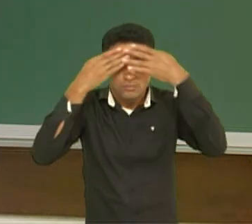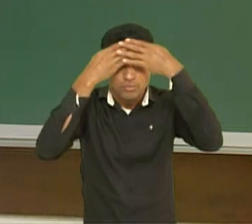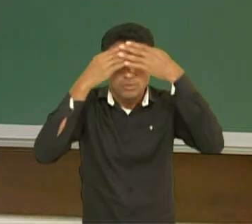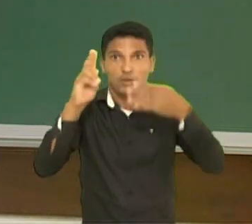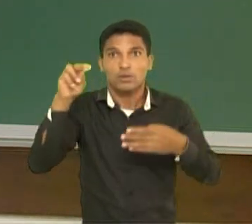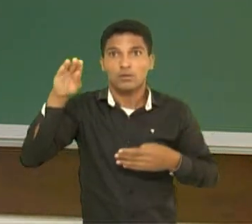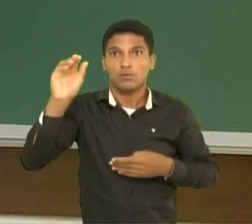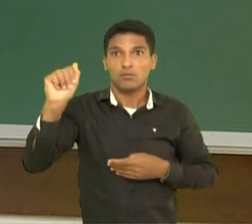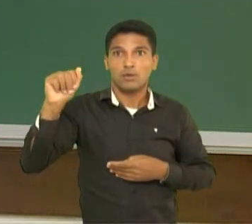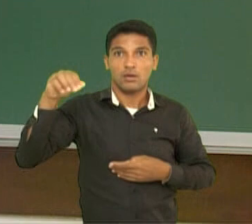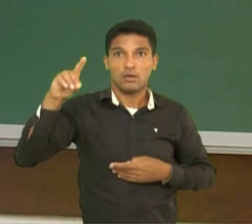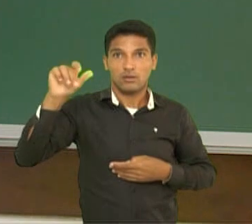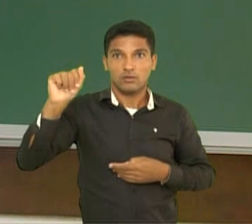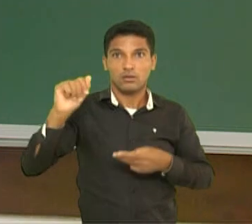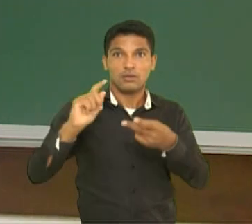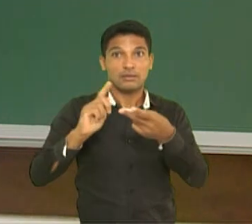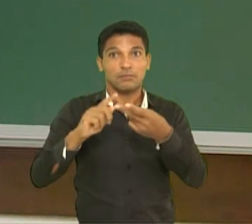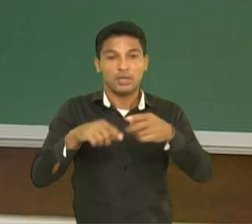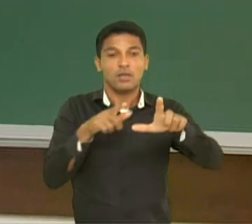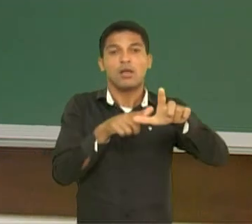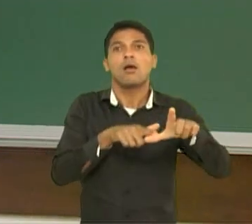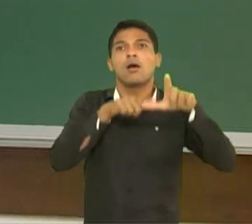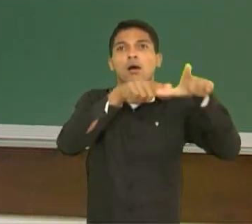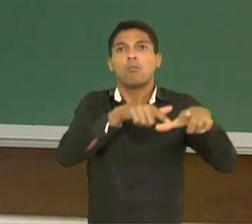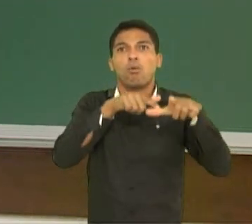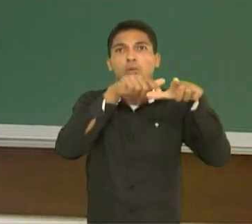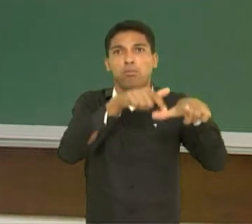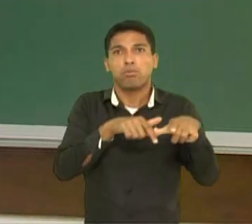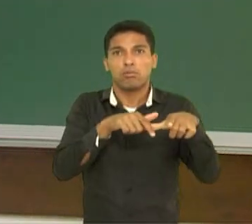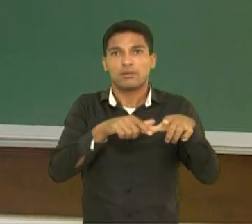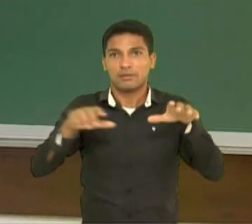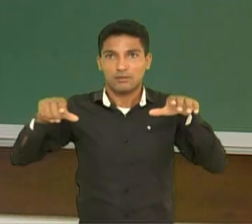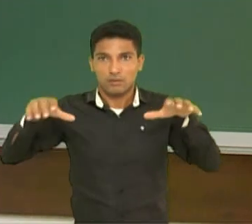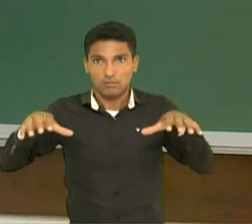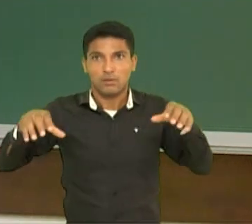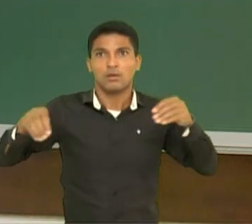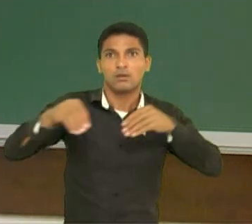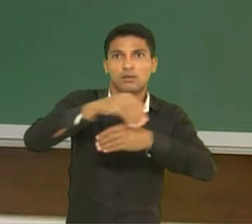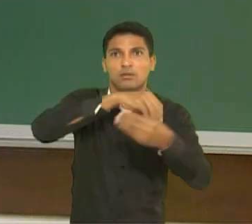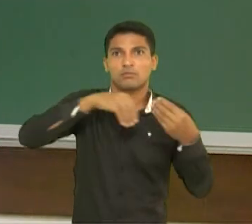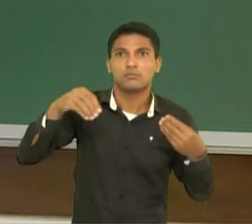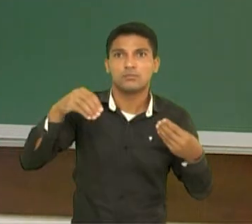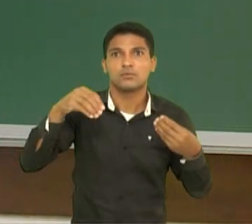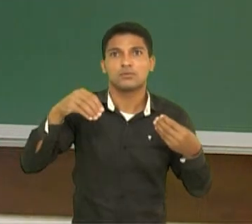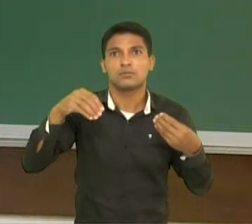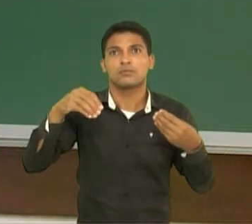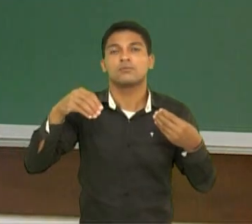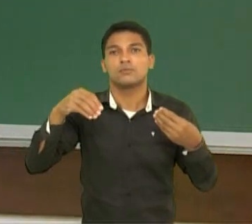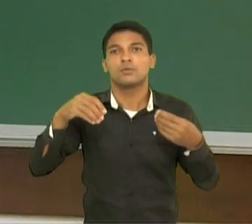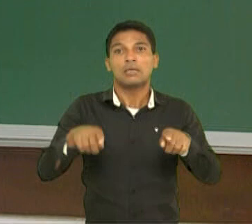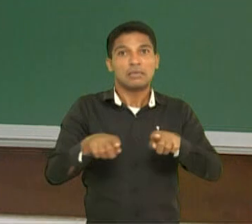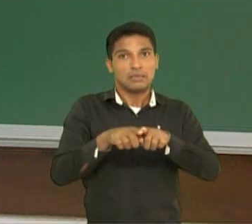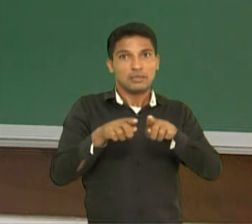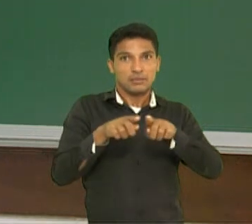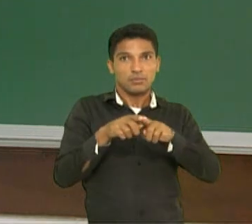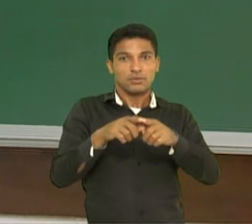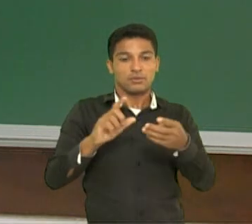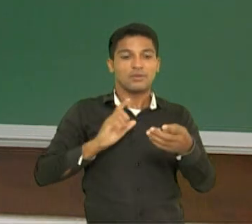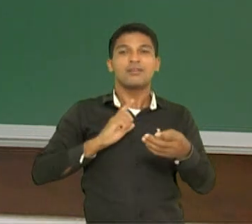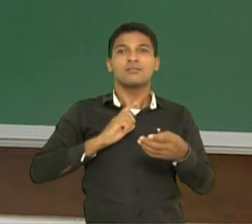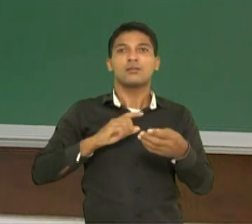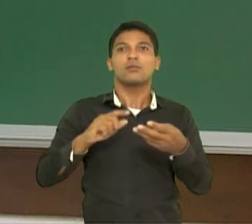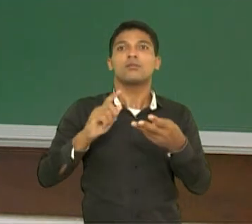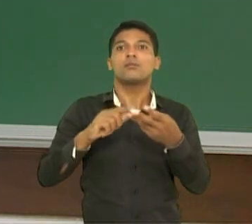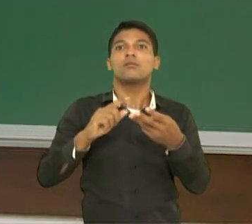reúne elementos do Candomblé, a crença nos orixás, do xamanismo indígena e também do cristianismo, espiritismo e